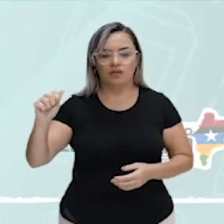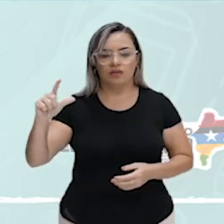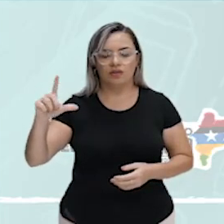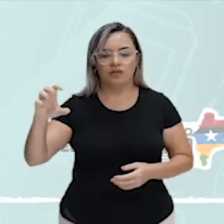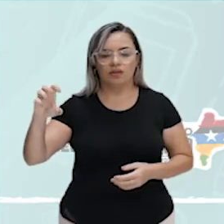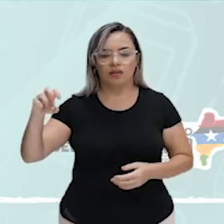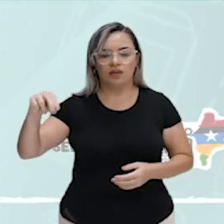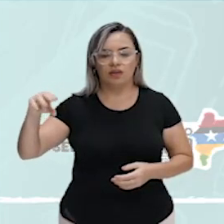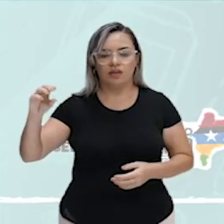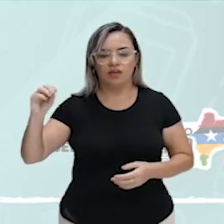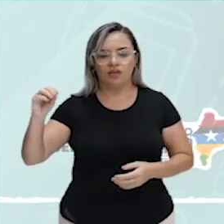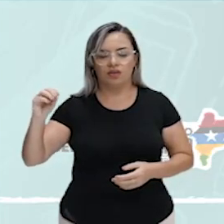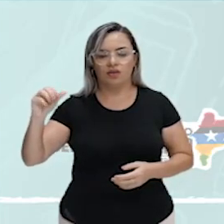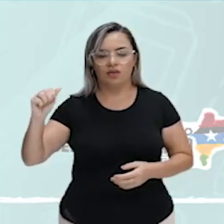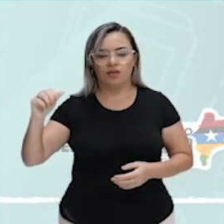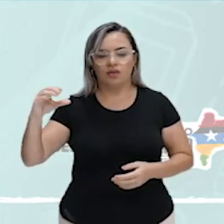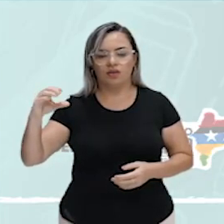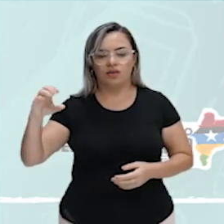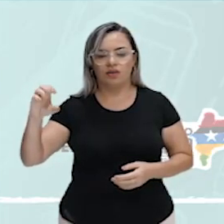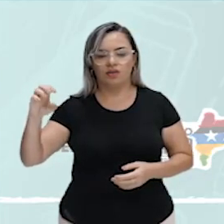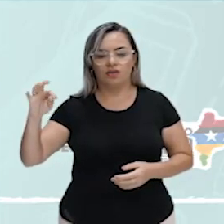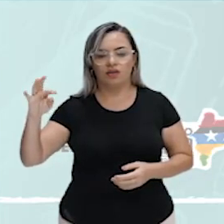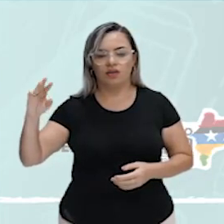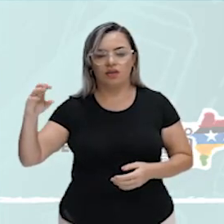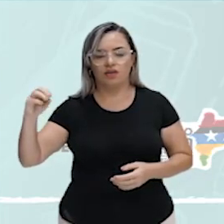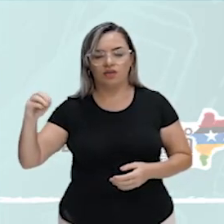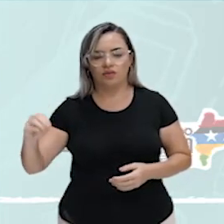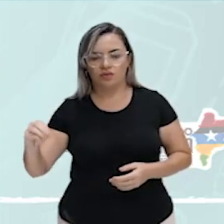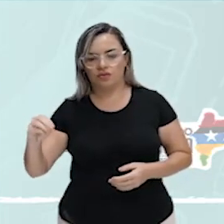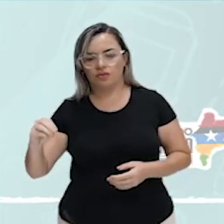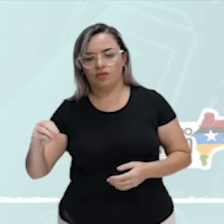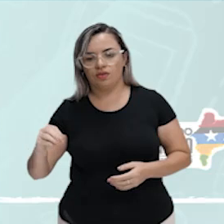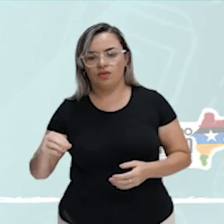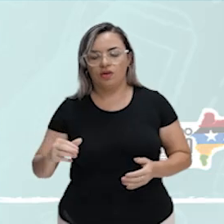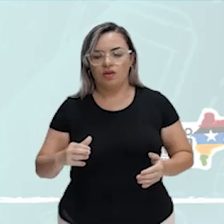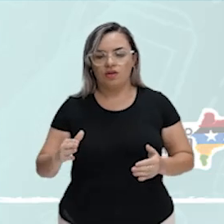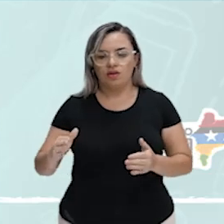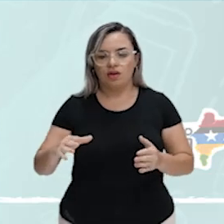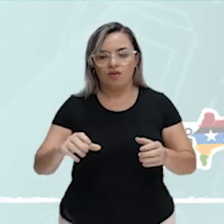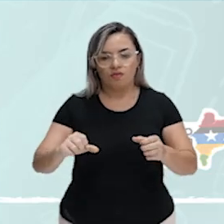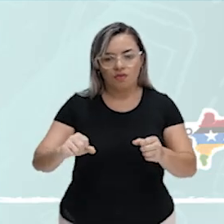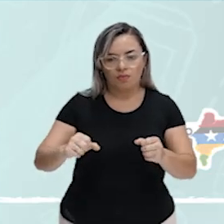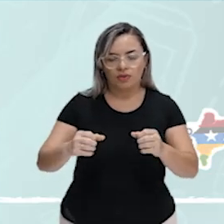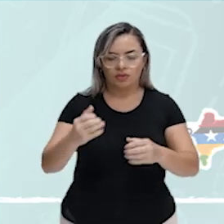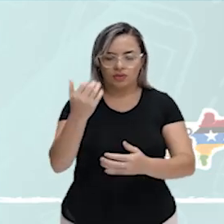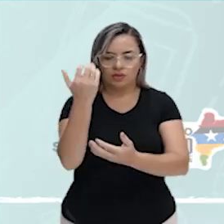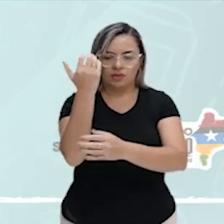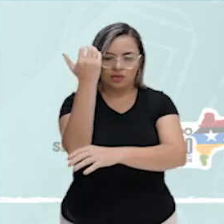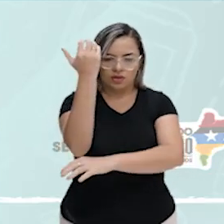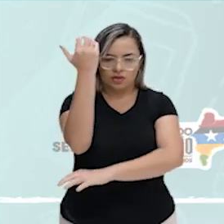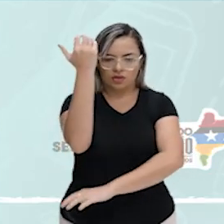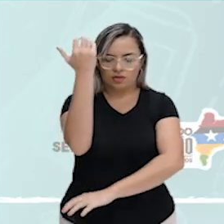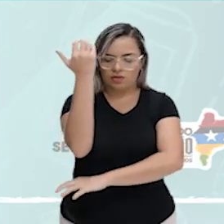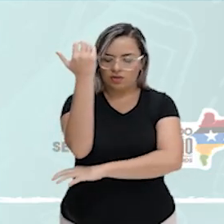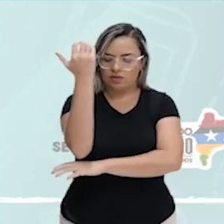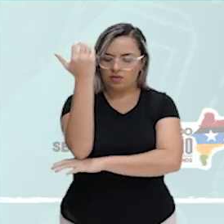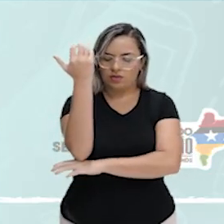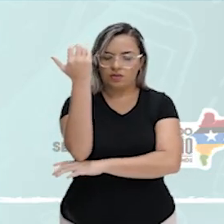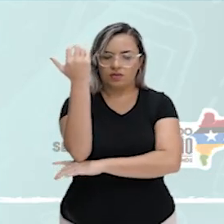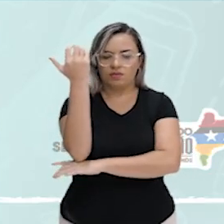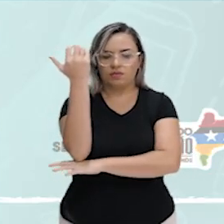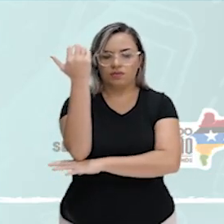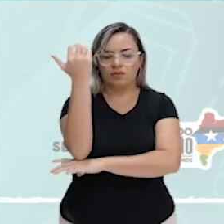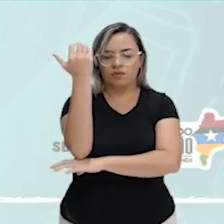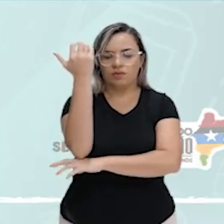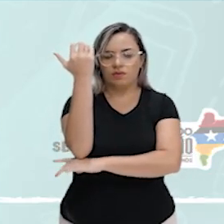uma auxina, que induz a formação de raízes adventícias. É um tipo de auxina que faz com que nasçam